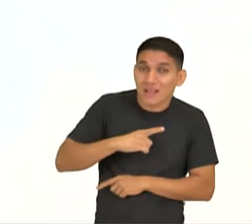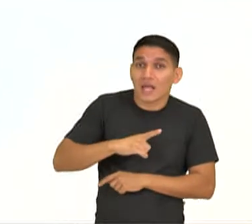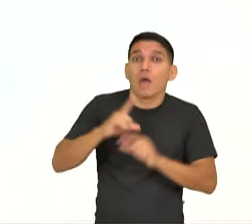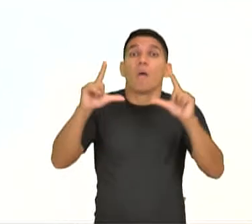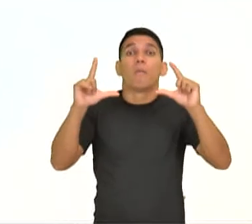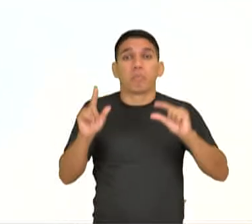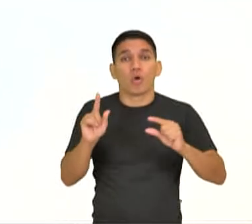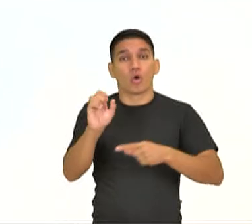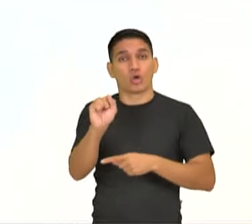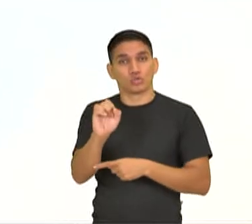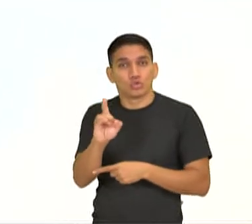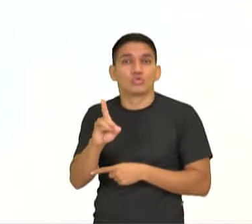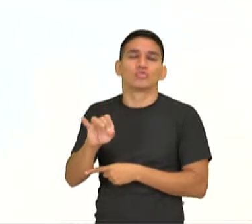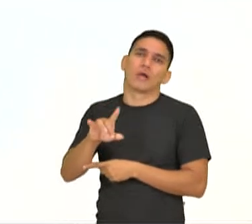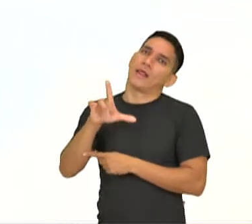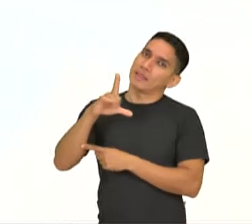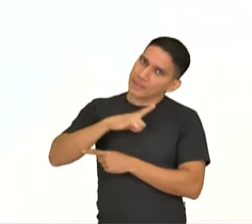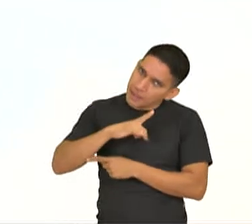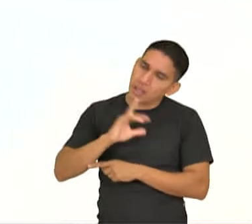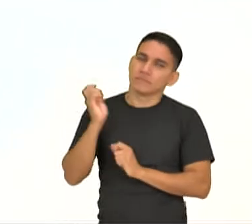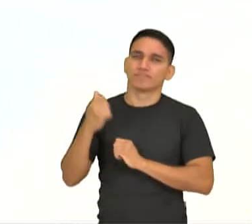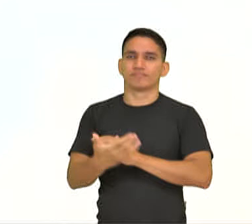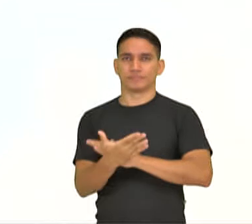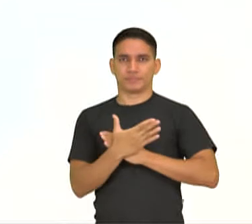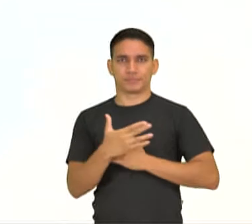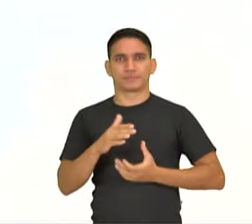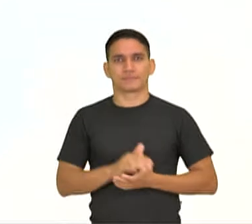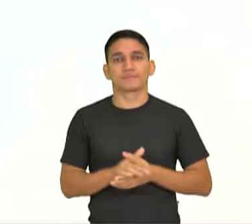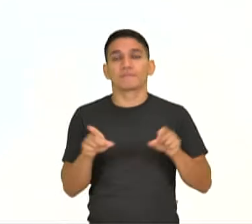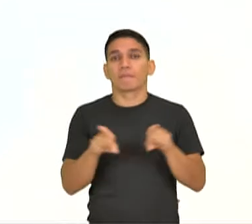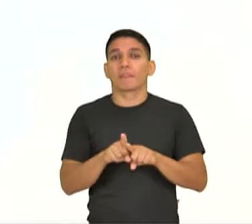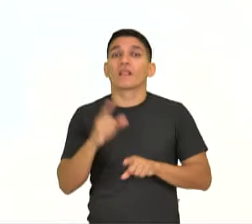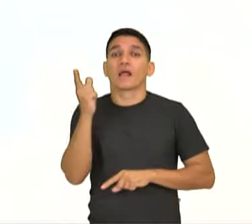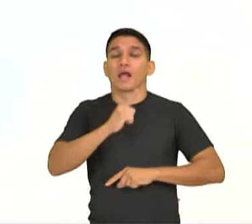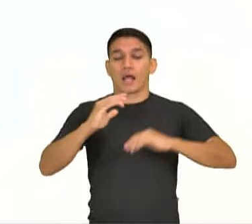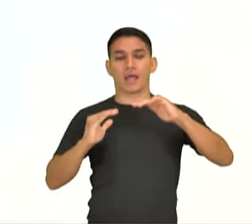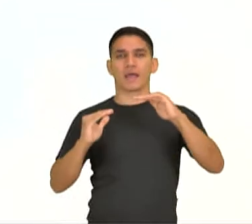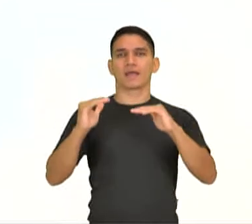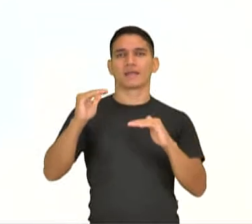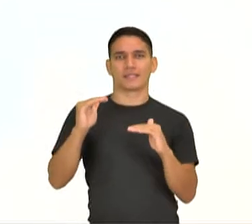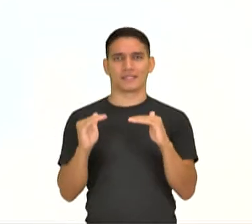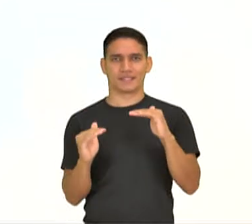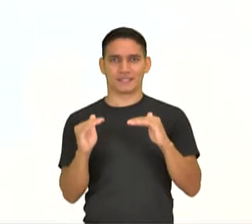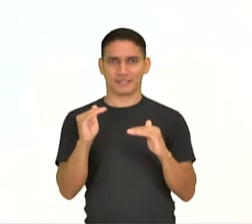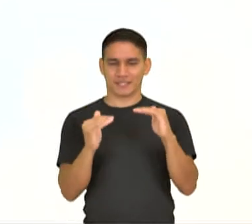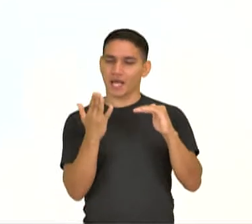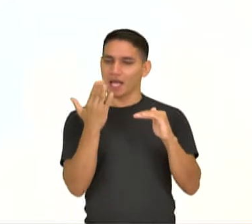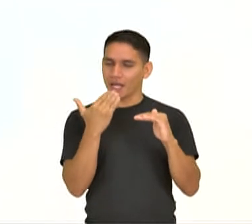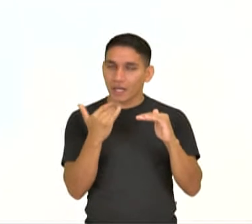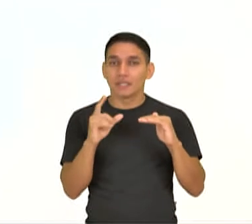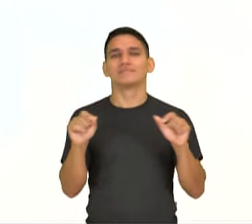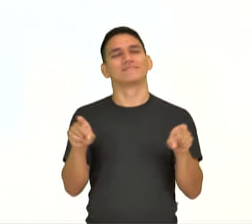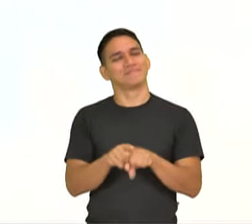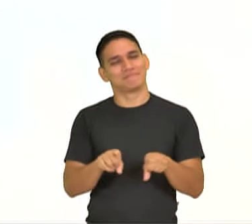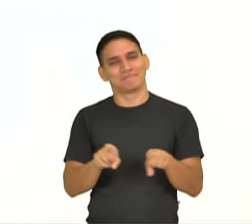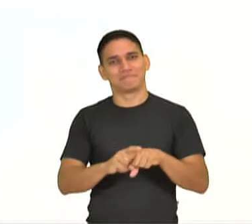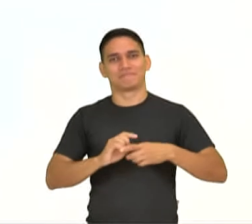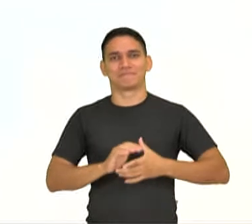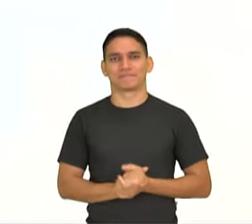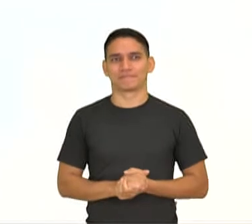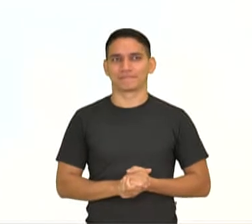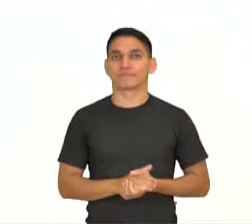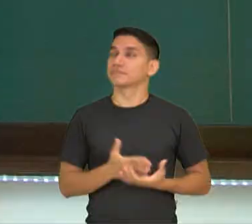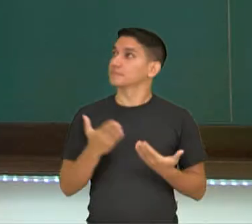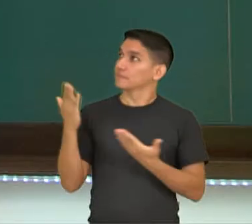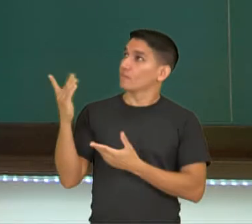eles têm e por isso podem nos ajudar, tá bom? E pode equilibrar a quantidade ingerida também, ok?